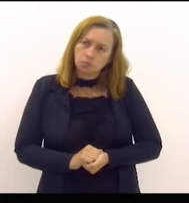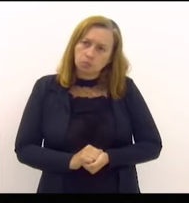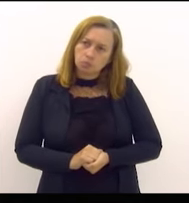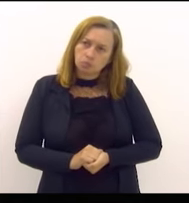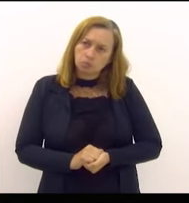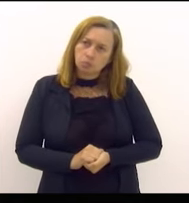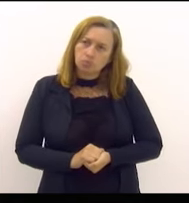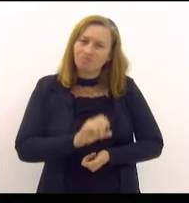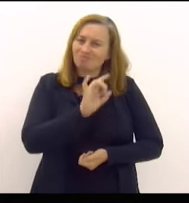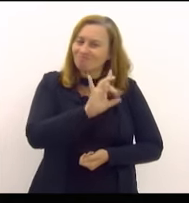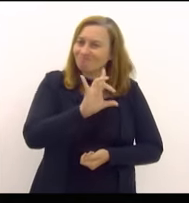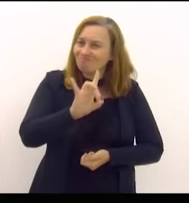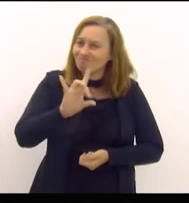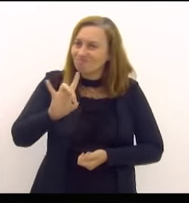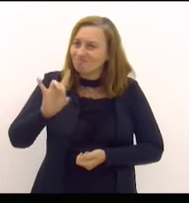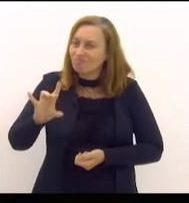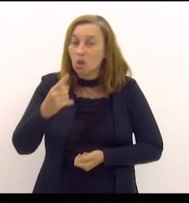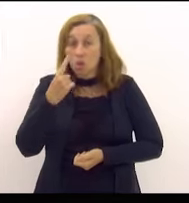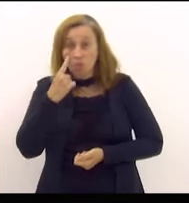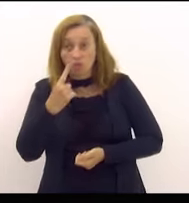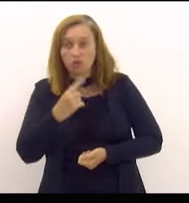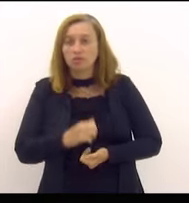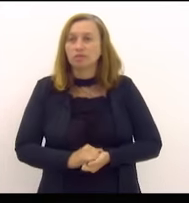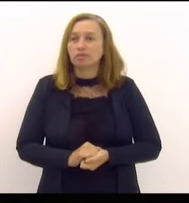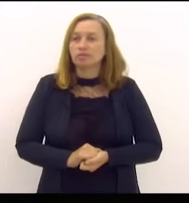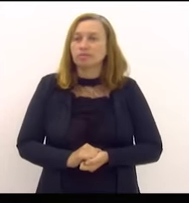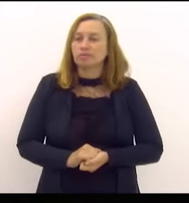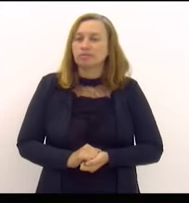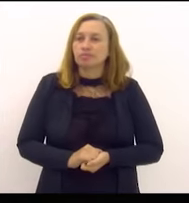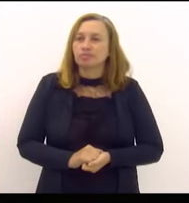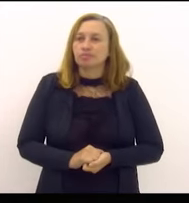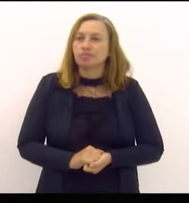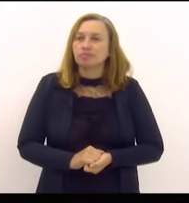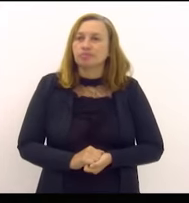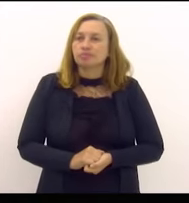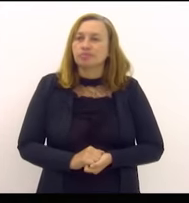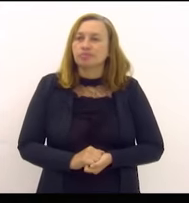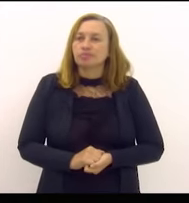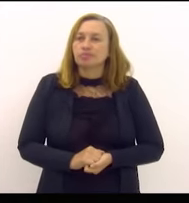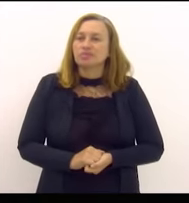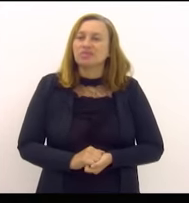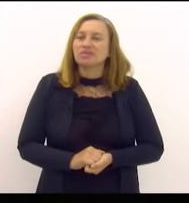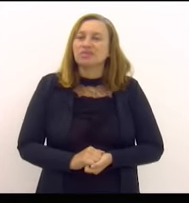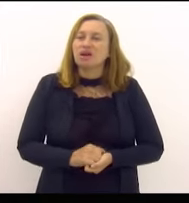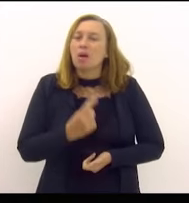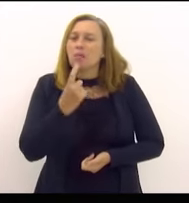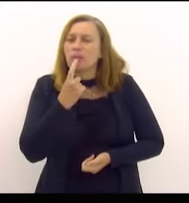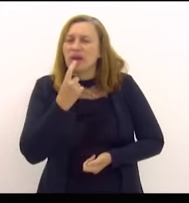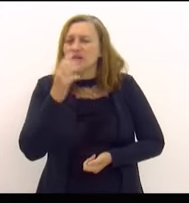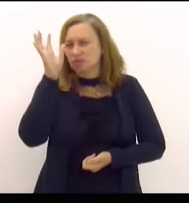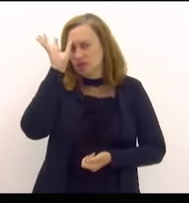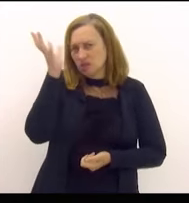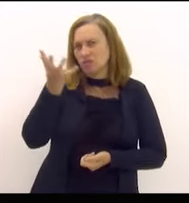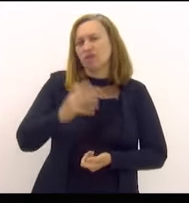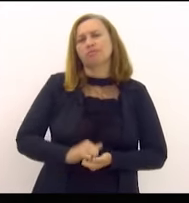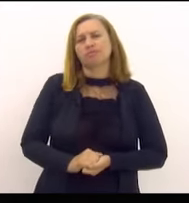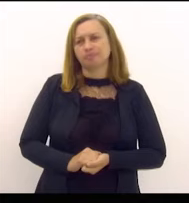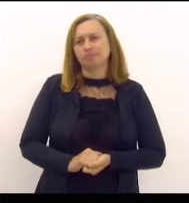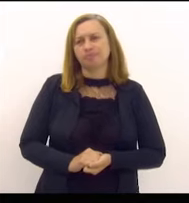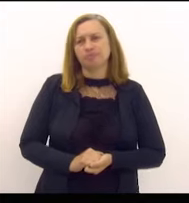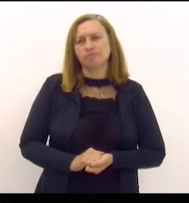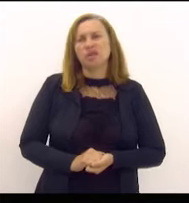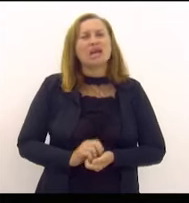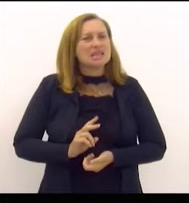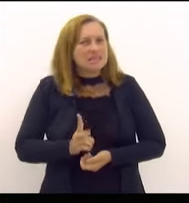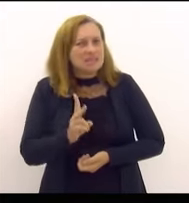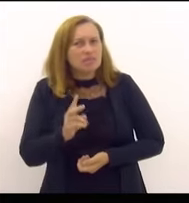cada uma delas, eu vi que a situação estava muito, muito perto de resolvida. Quando eu tive reuniões, a gente sempre